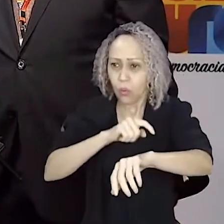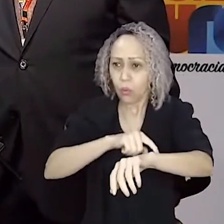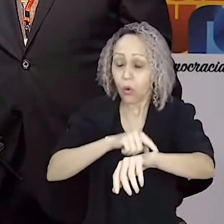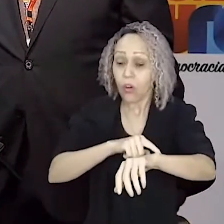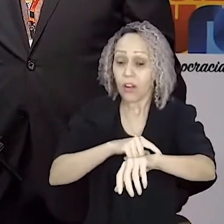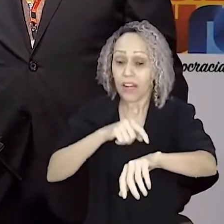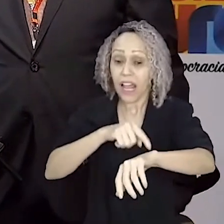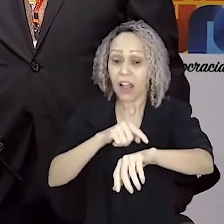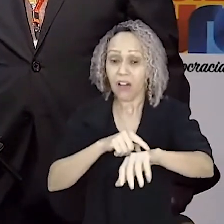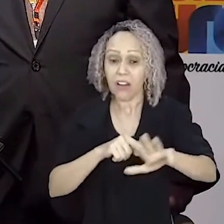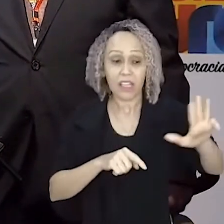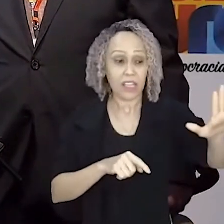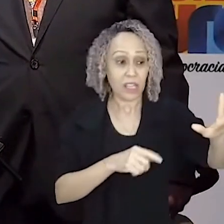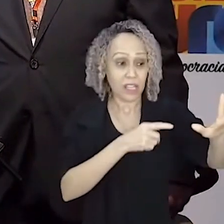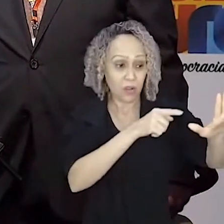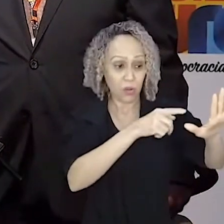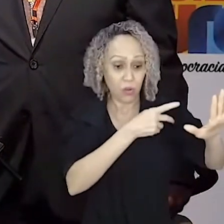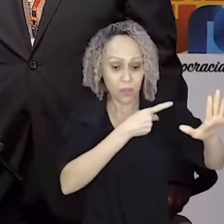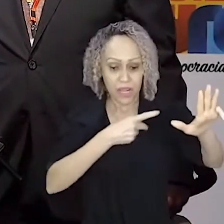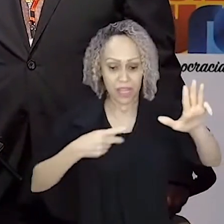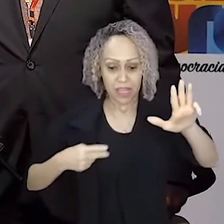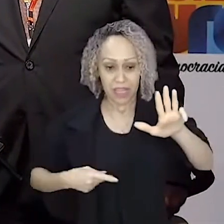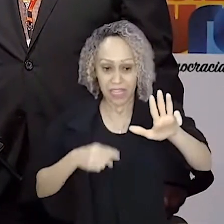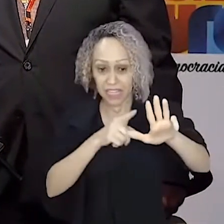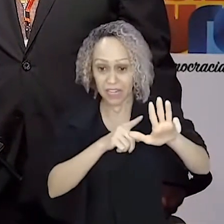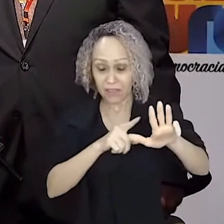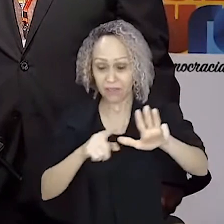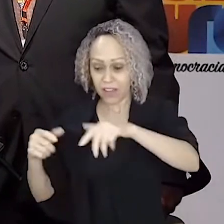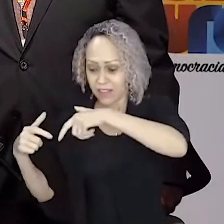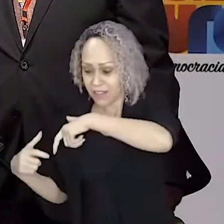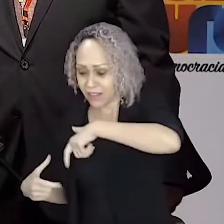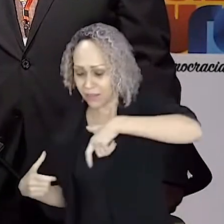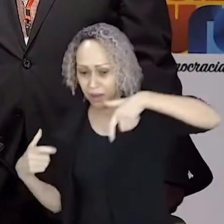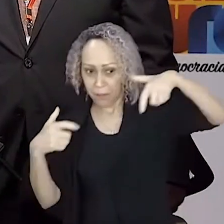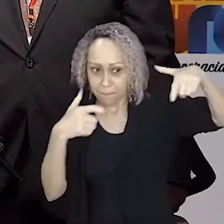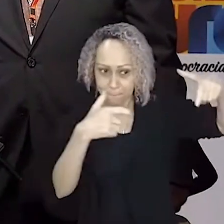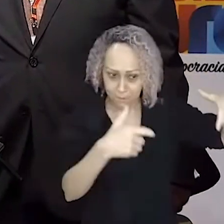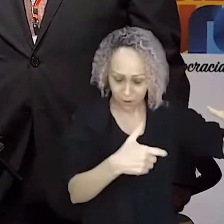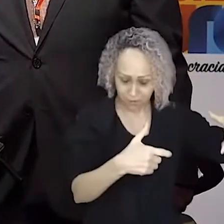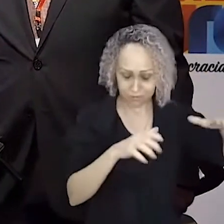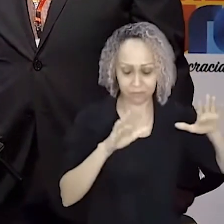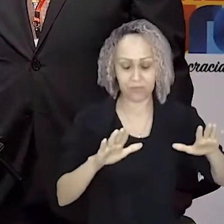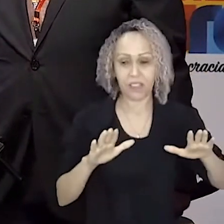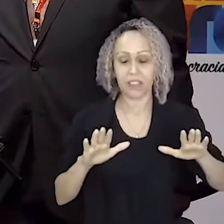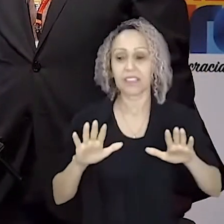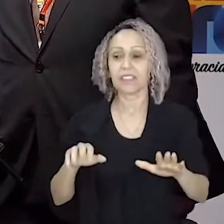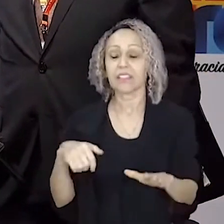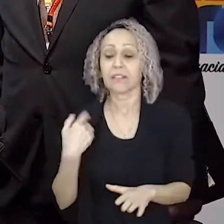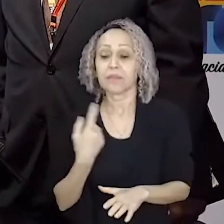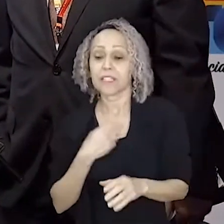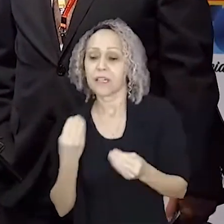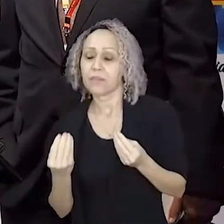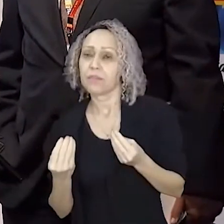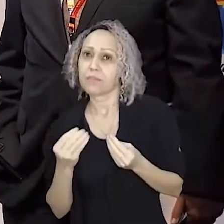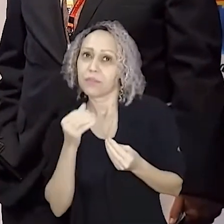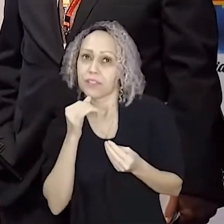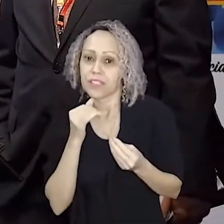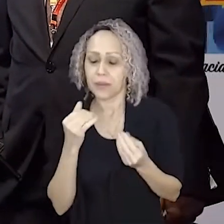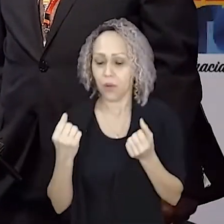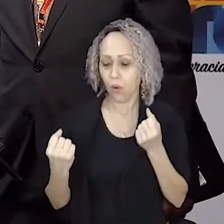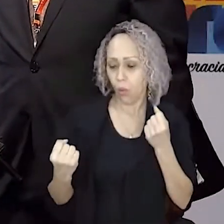propriamente dita, né? Então, a gente espera começar ali o translado do carro até o Congresso, a rampa do Congresso, por volta